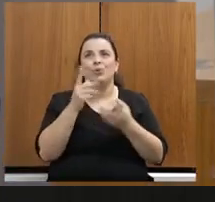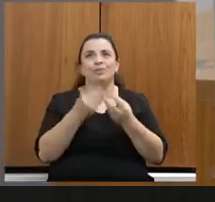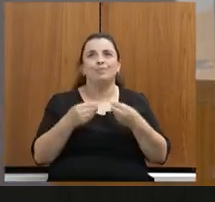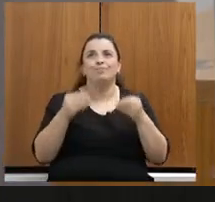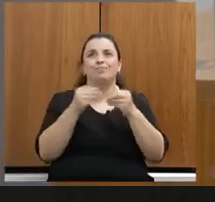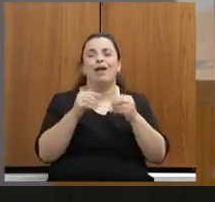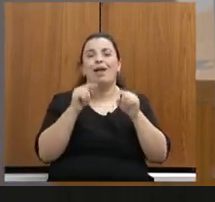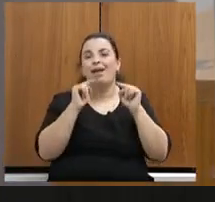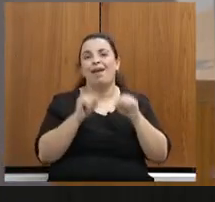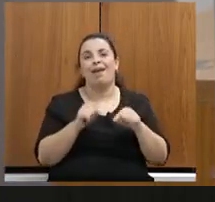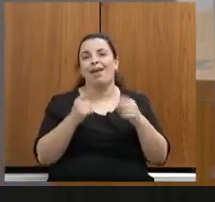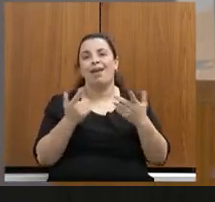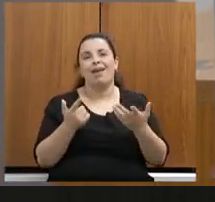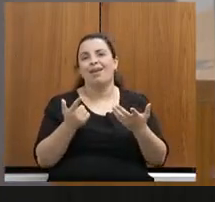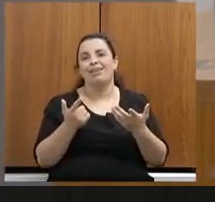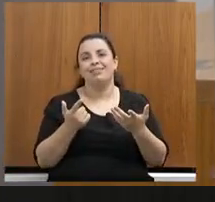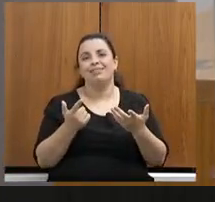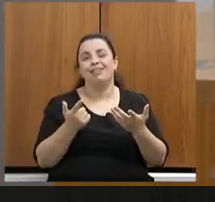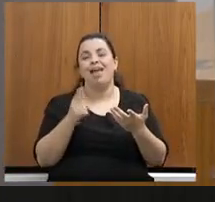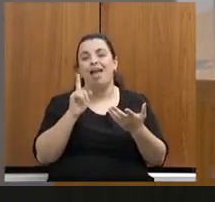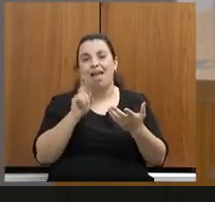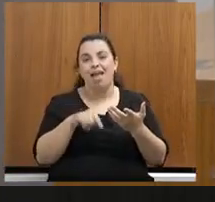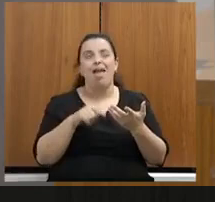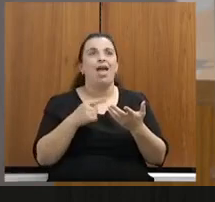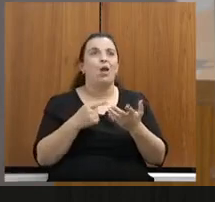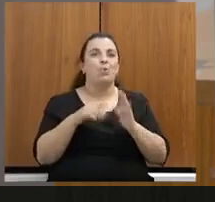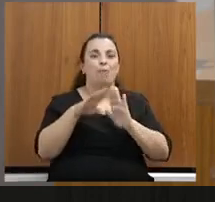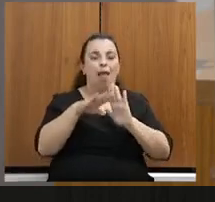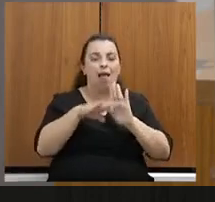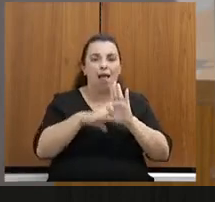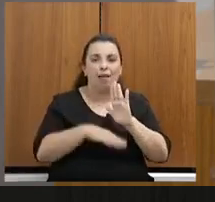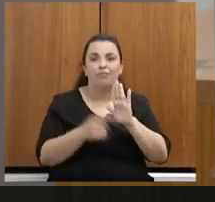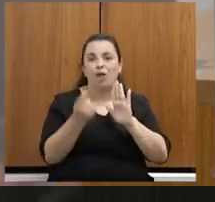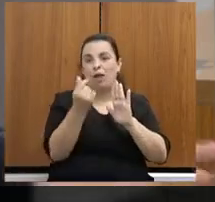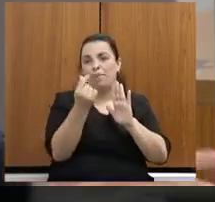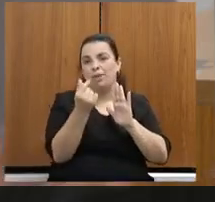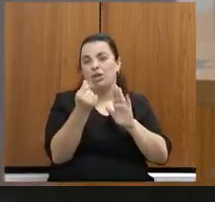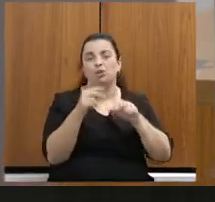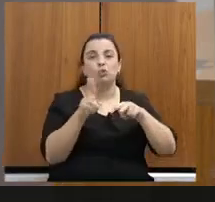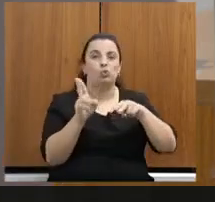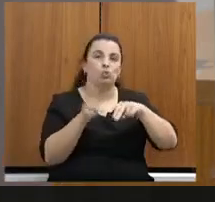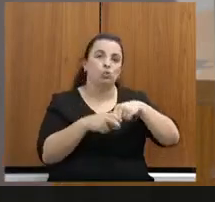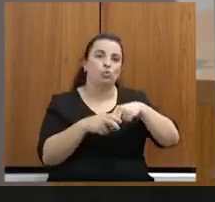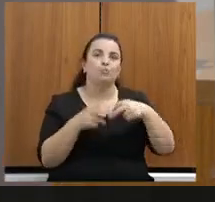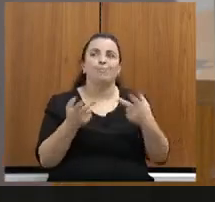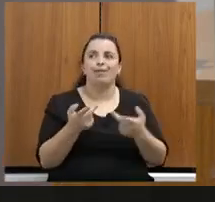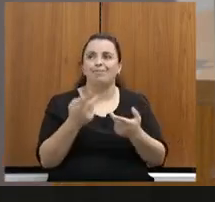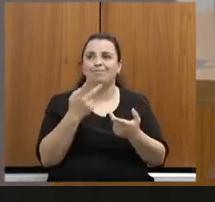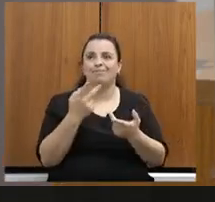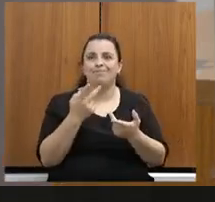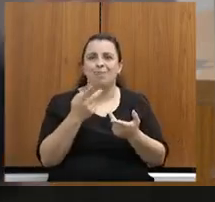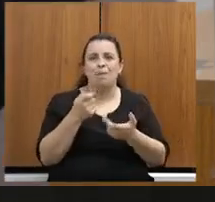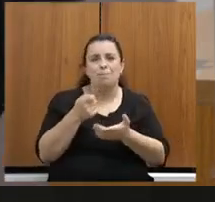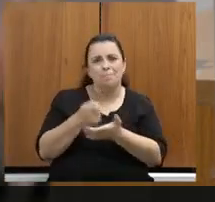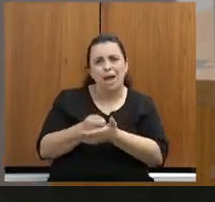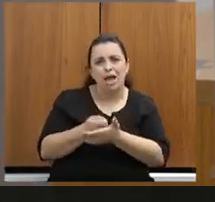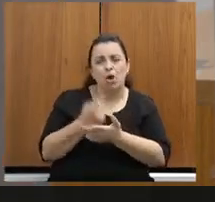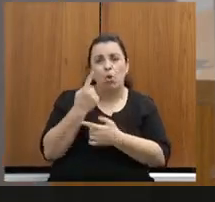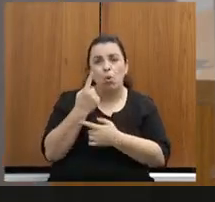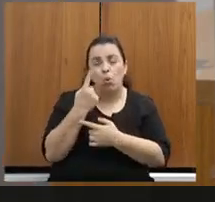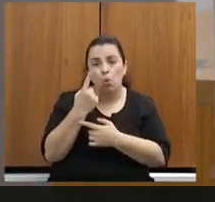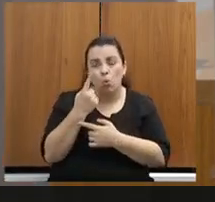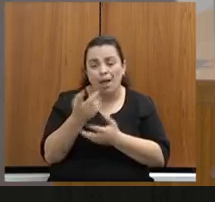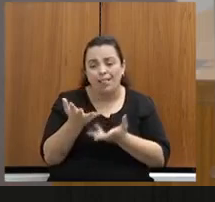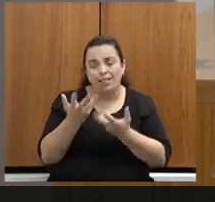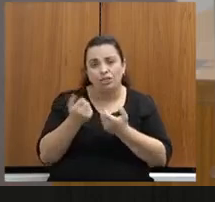tabela essa fatídica a tabela do SUS com uma consulta de 10reais é a 20